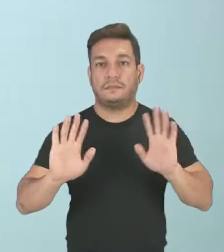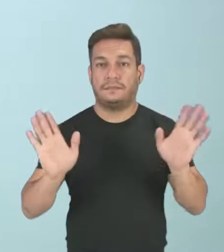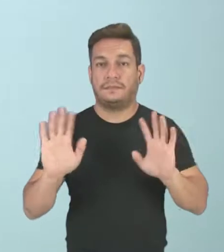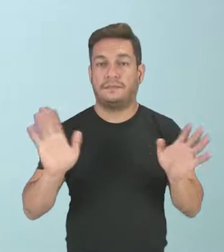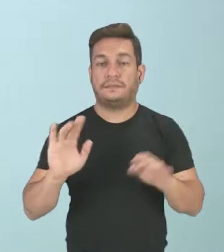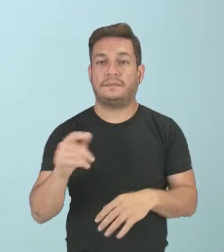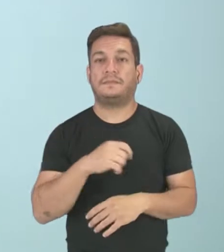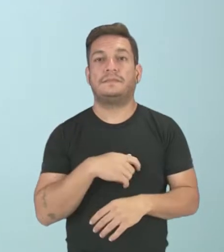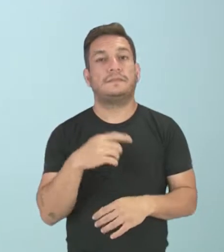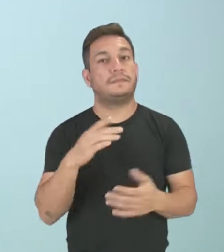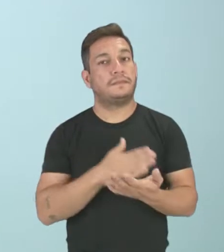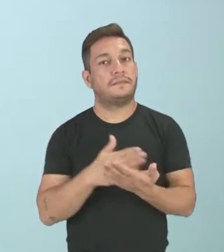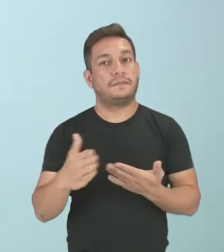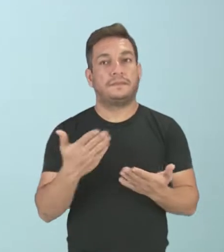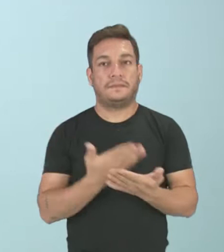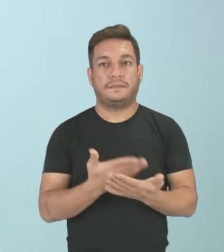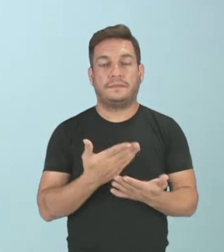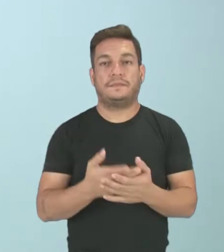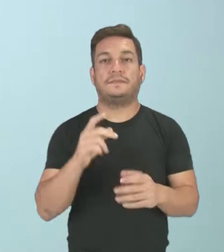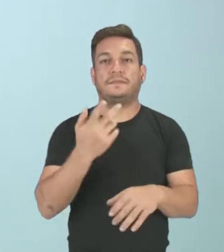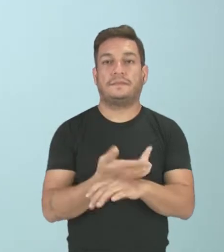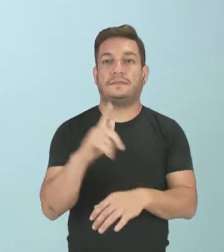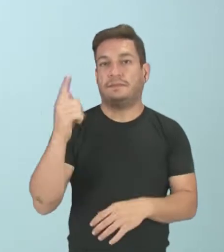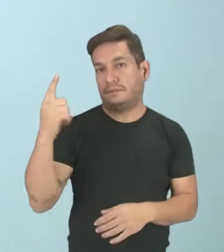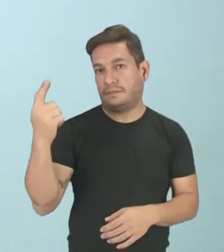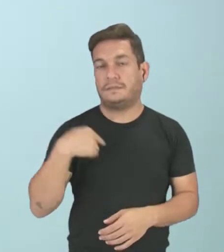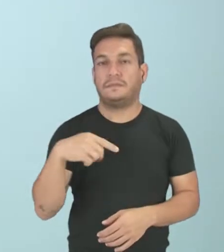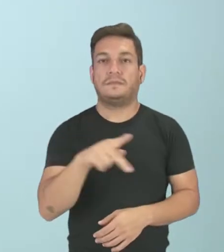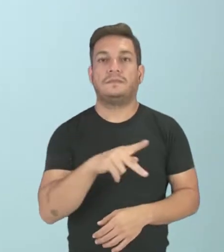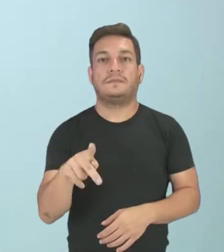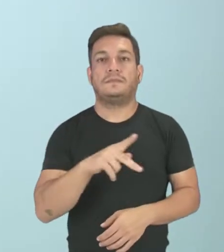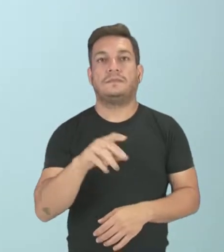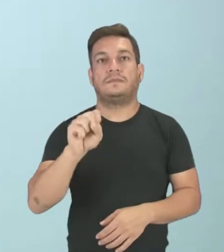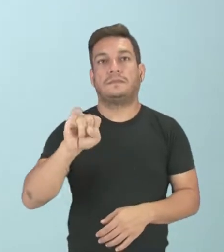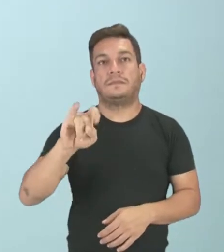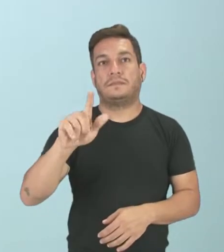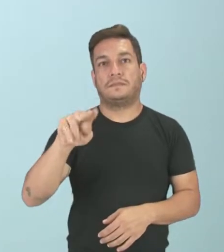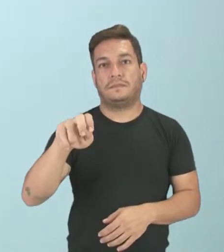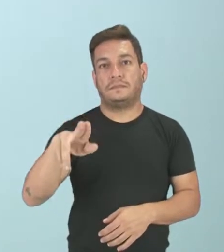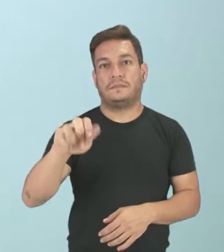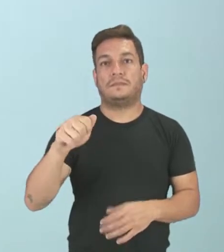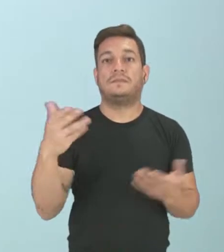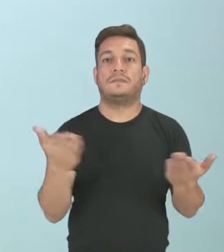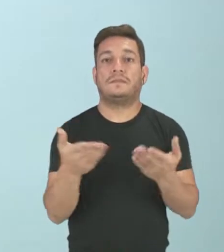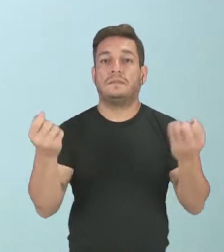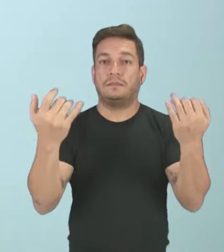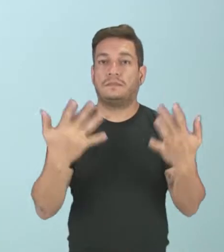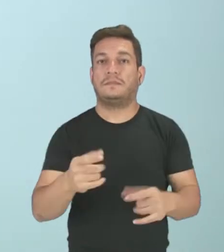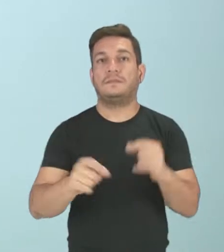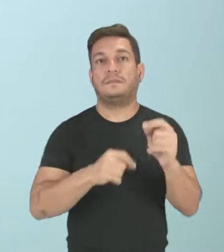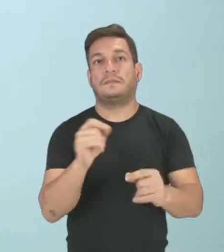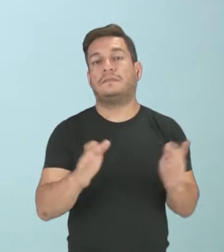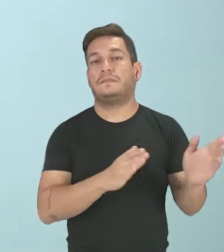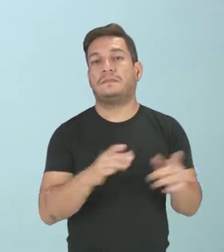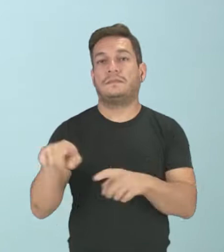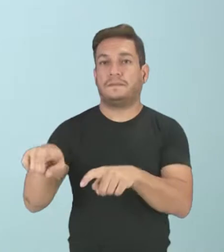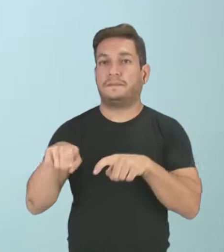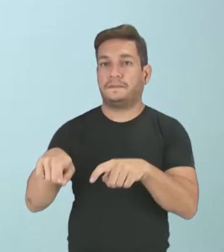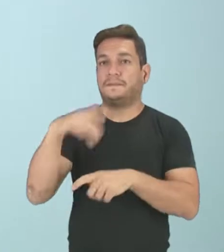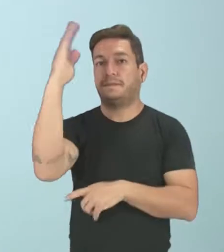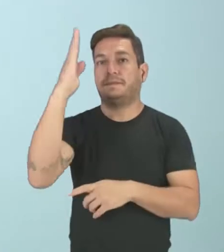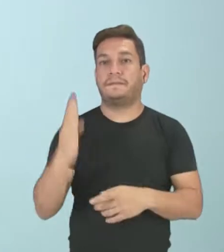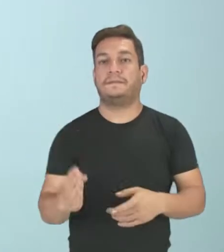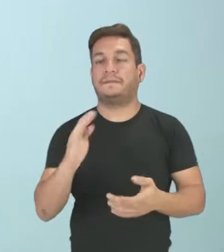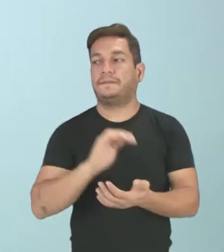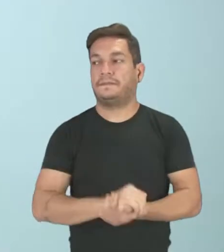Olá pessoal, vamos iniciar mais uma aula de Geografia. Eu sou a professora Silvana e hoje nós vamos falar sobre o processo de colonização